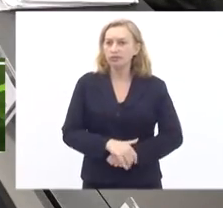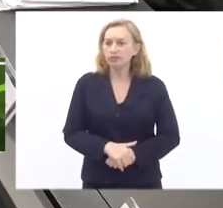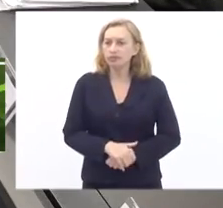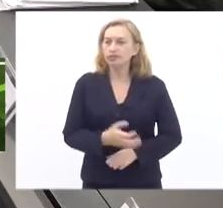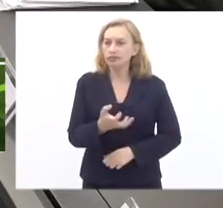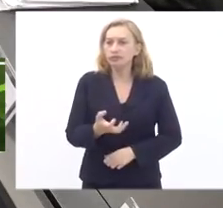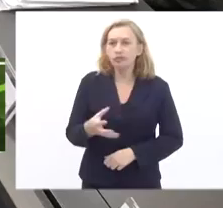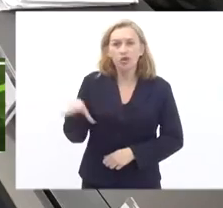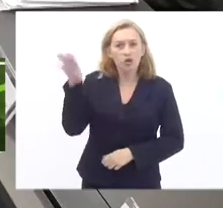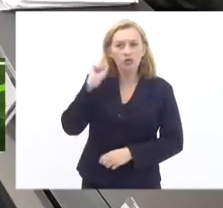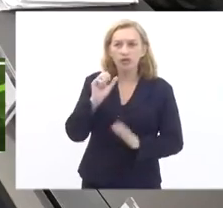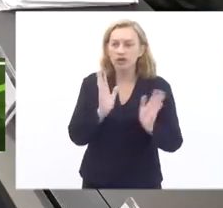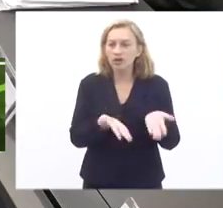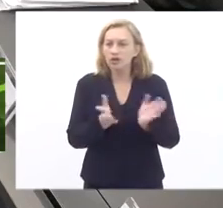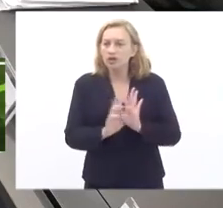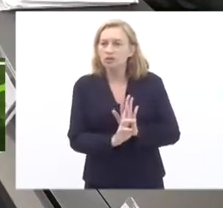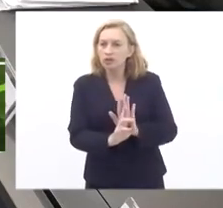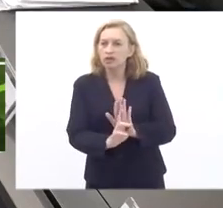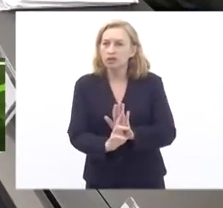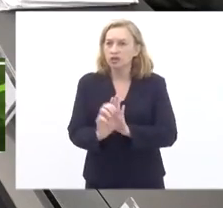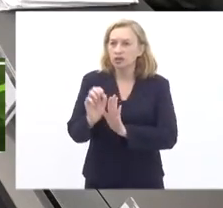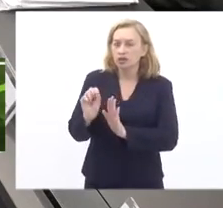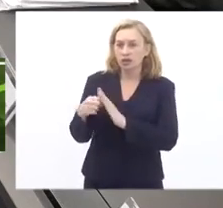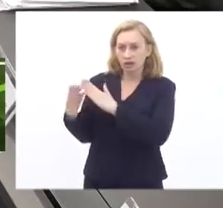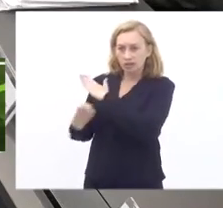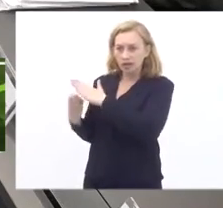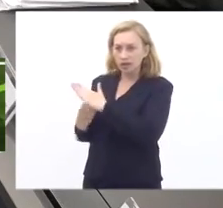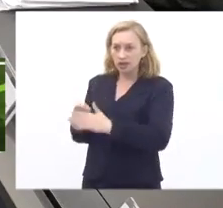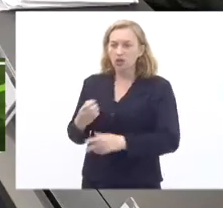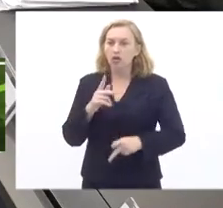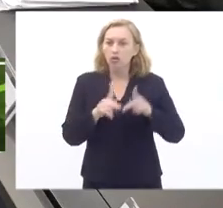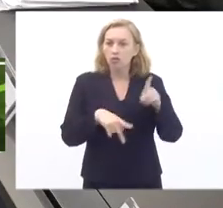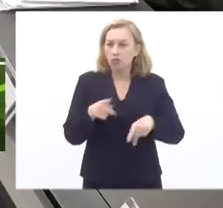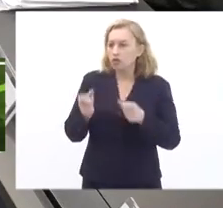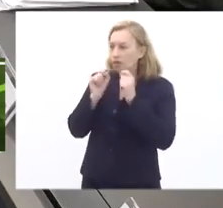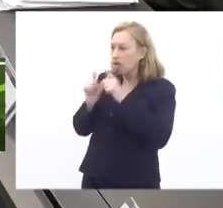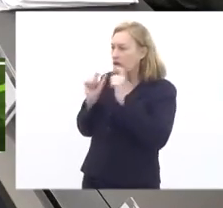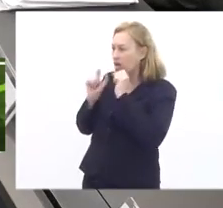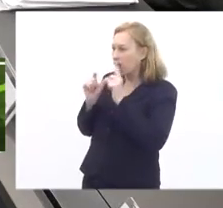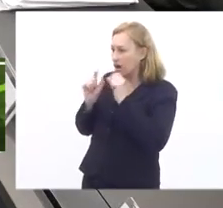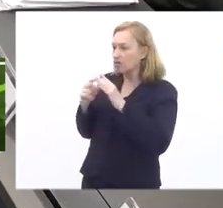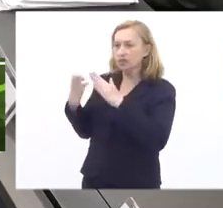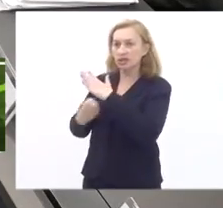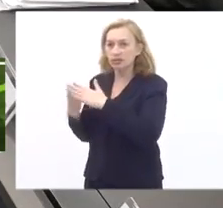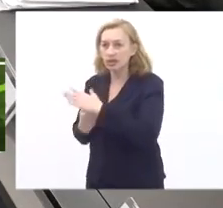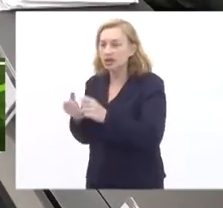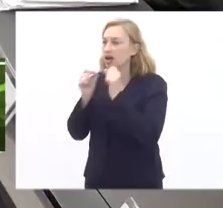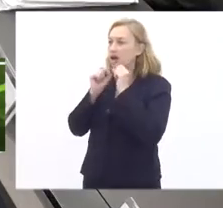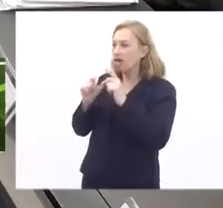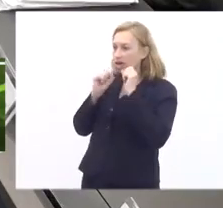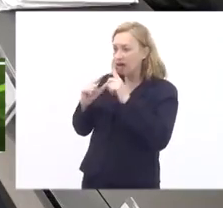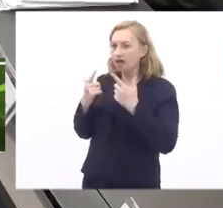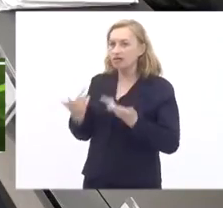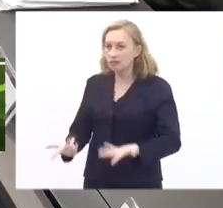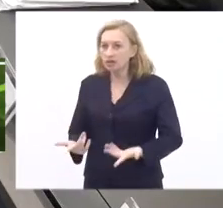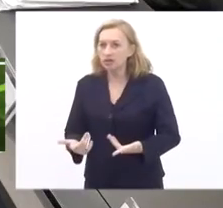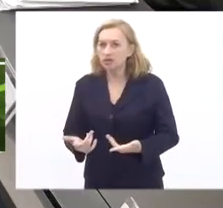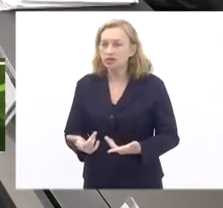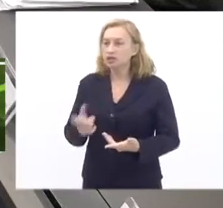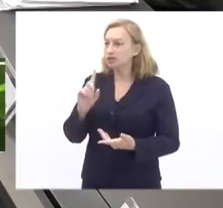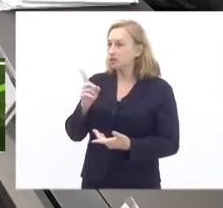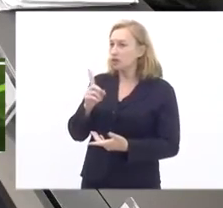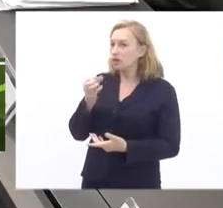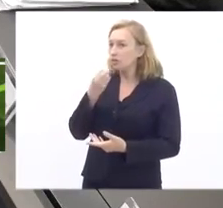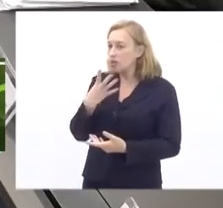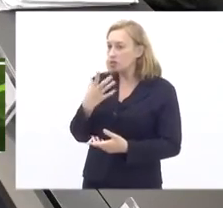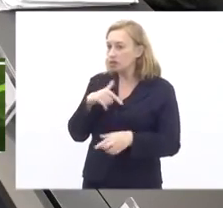gostaria de ouvir agora o representante da Supervia, tendo em vista que a população só reclama da Supervia, reclama da concessionária, que não presta um bom